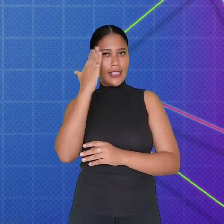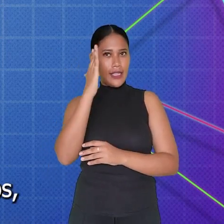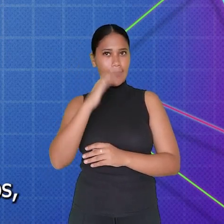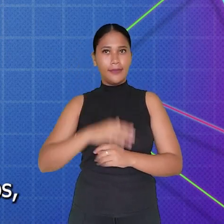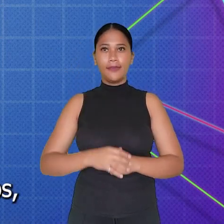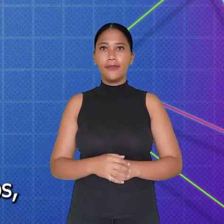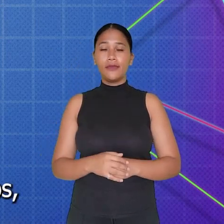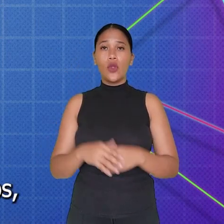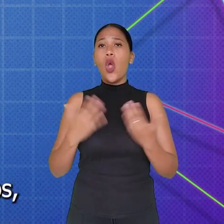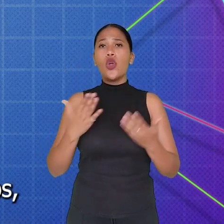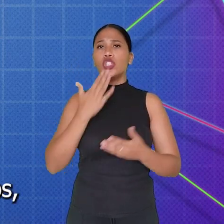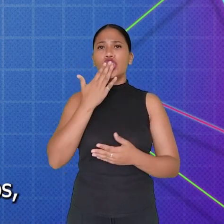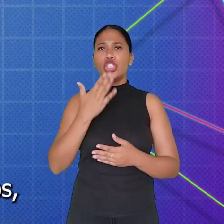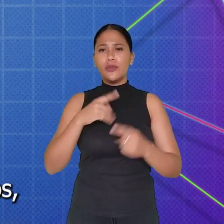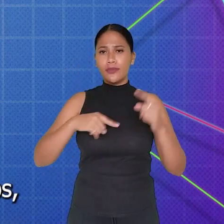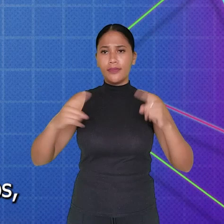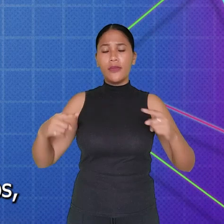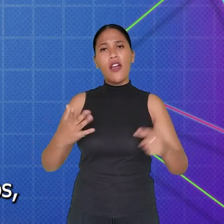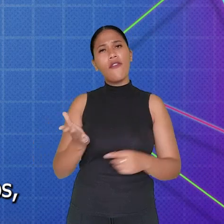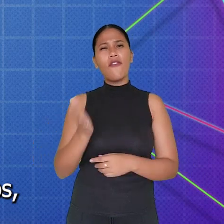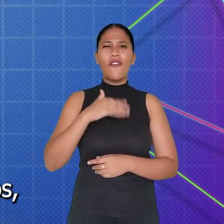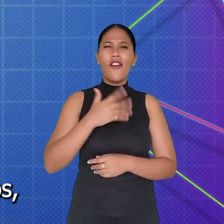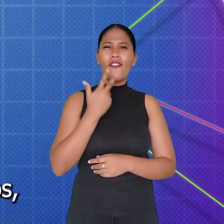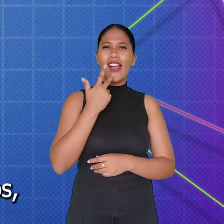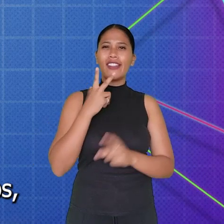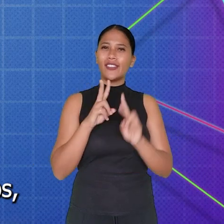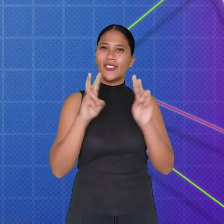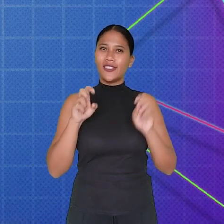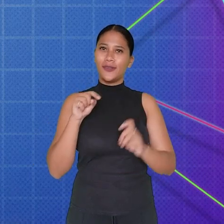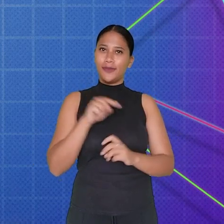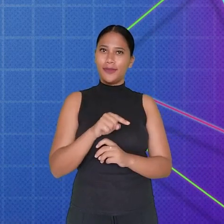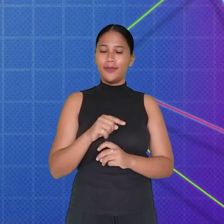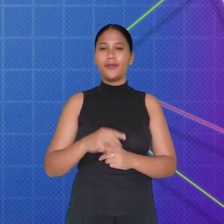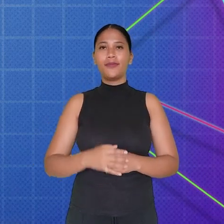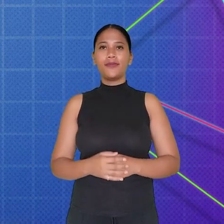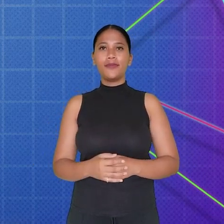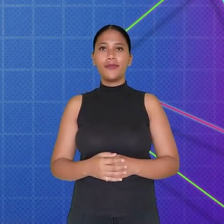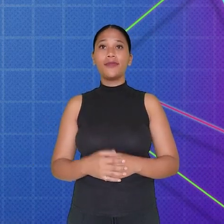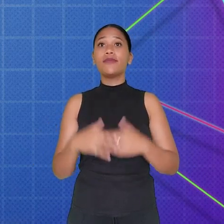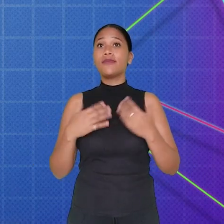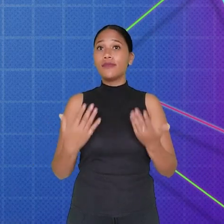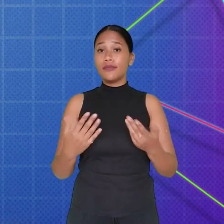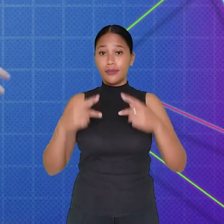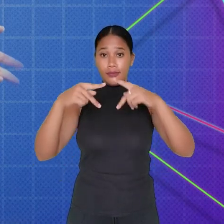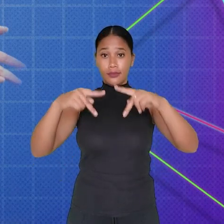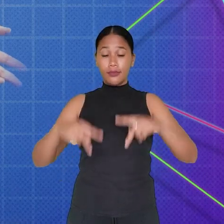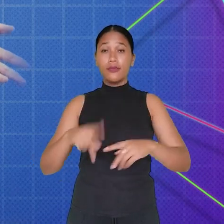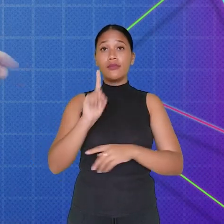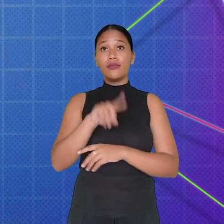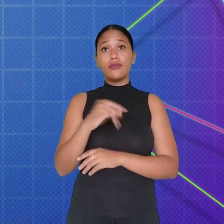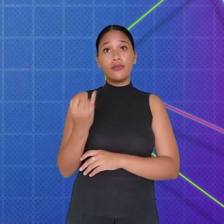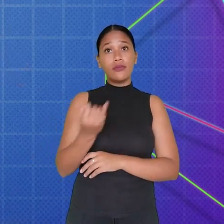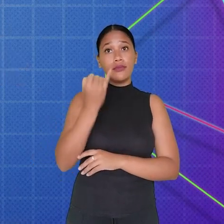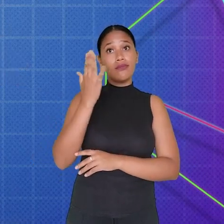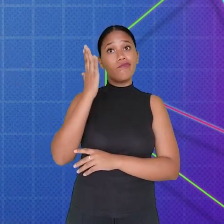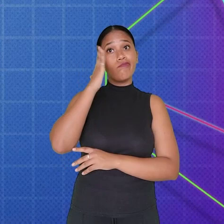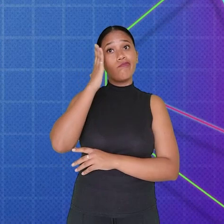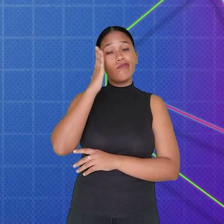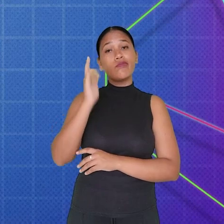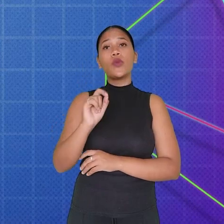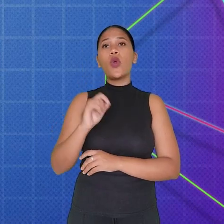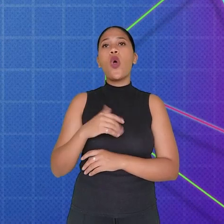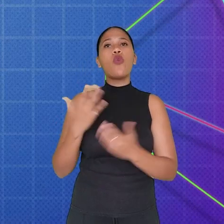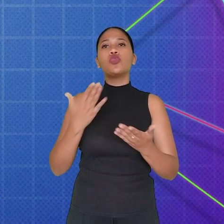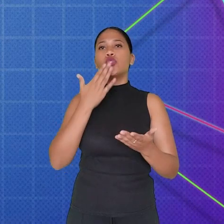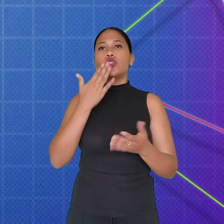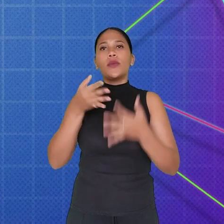escolher o tipo certo de variável para armazenar os dados que precisamos, pois isso afetará o desempenho e a precisão do nosso programa, né? Vamos começar com